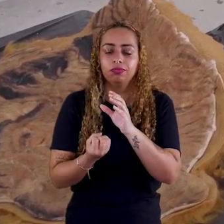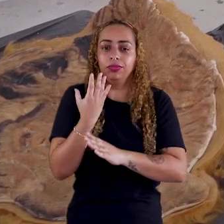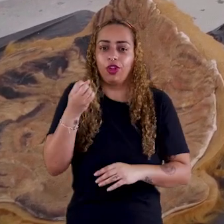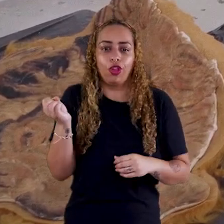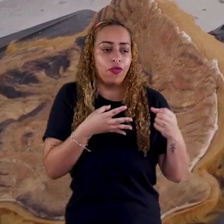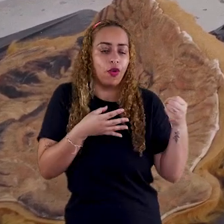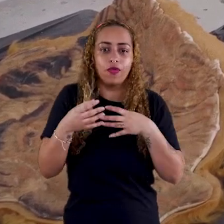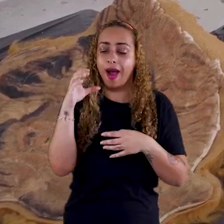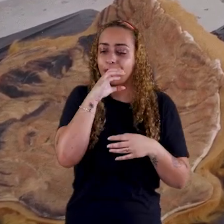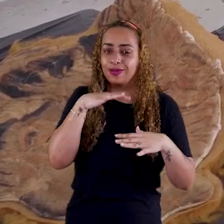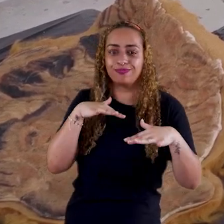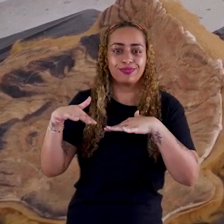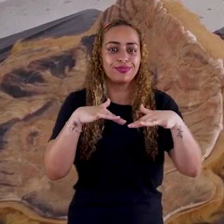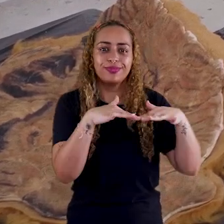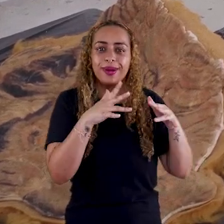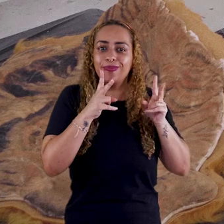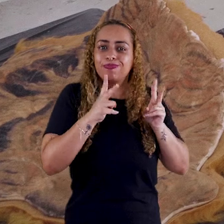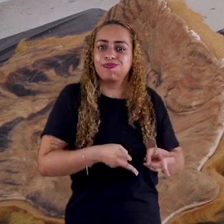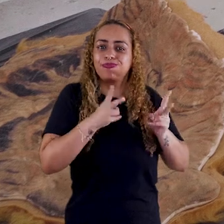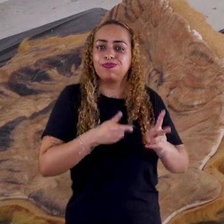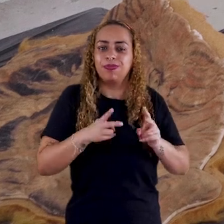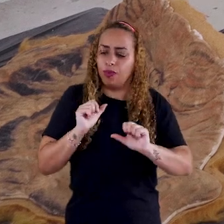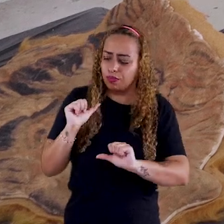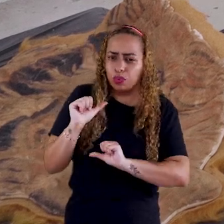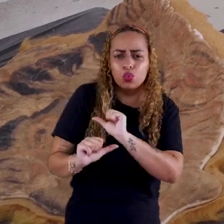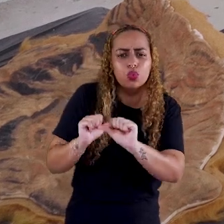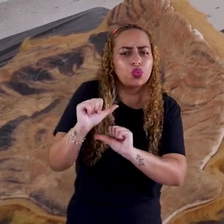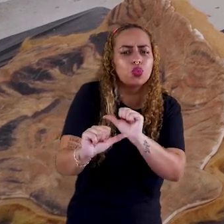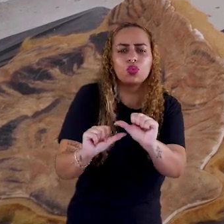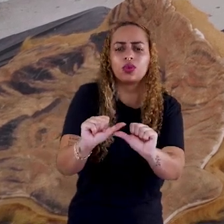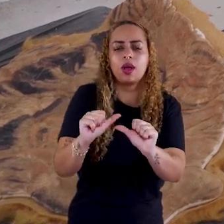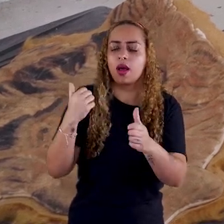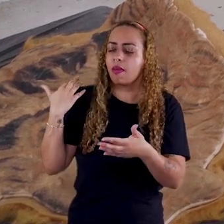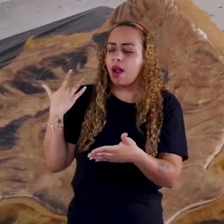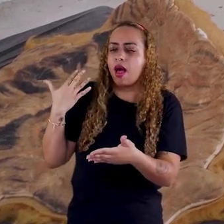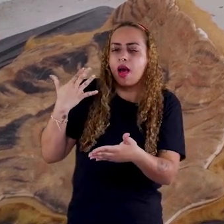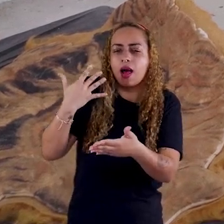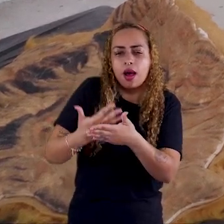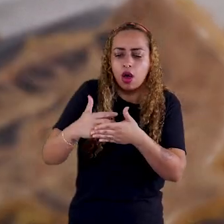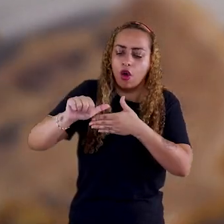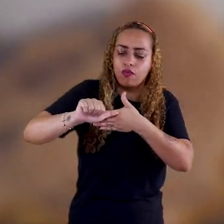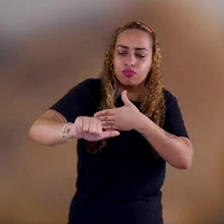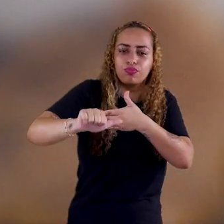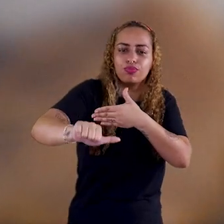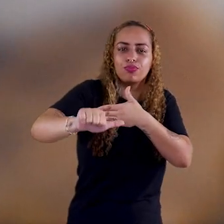movimento. Nada vai poder permanecer como era antes, né? Tudo vai ter que se transformar.